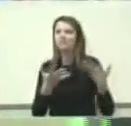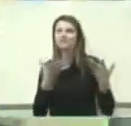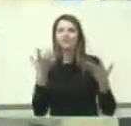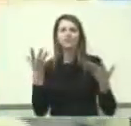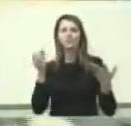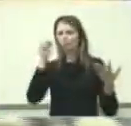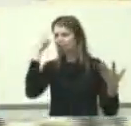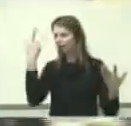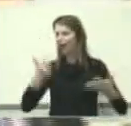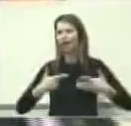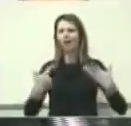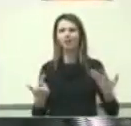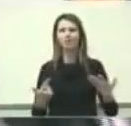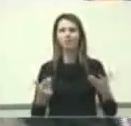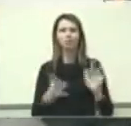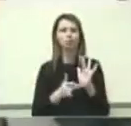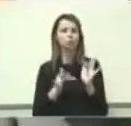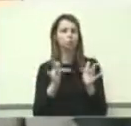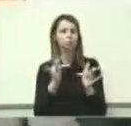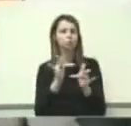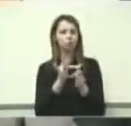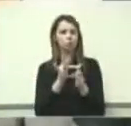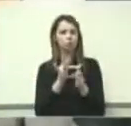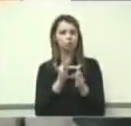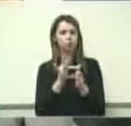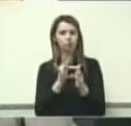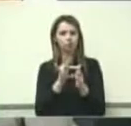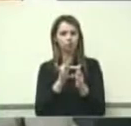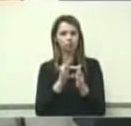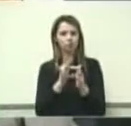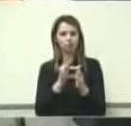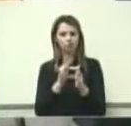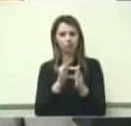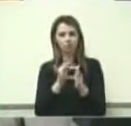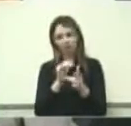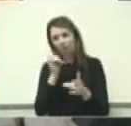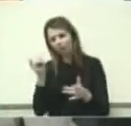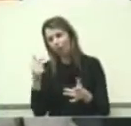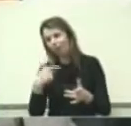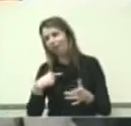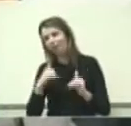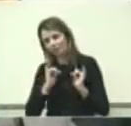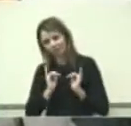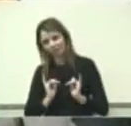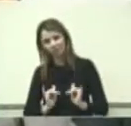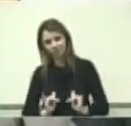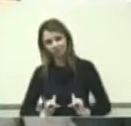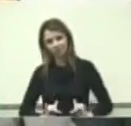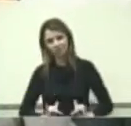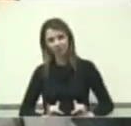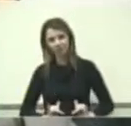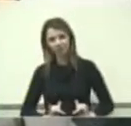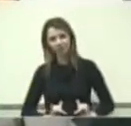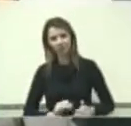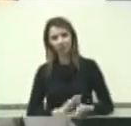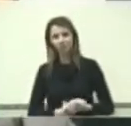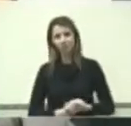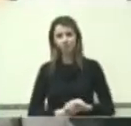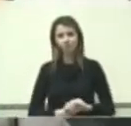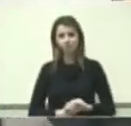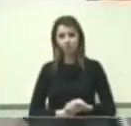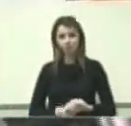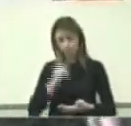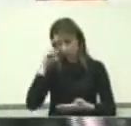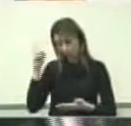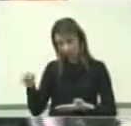decisivos que quando Jesus disse agora eu vou descansar eu vou sair sozinho vocês pegam